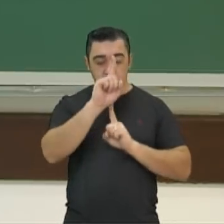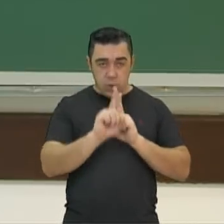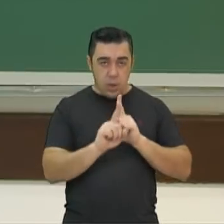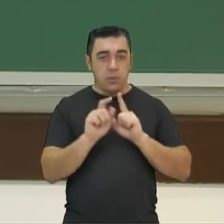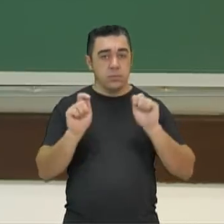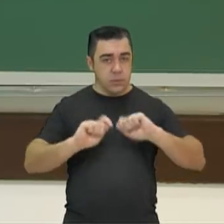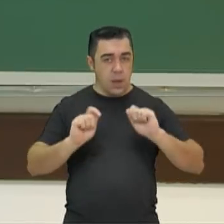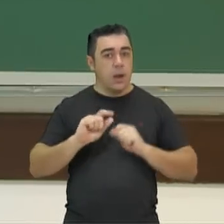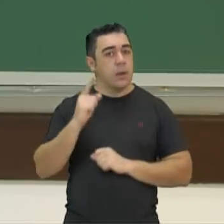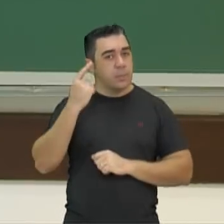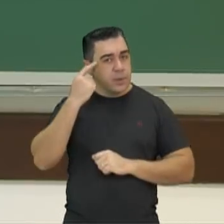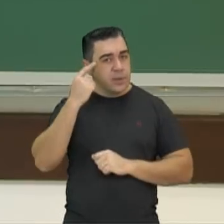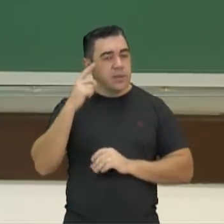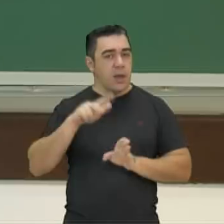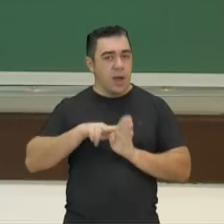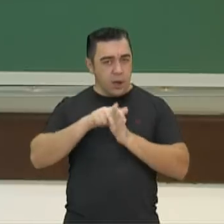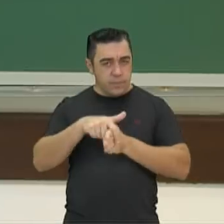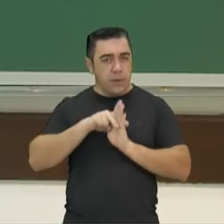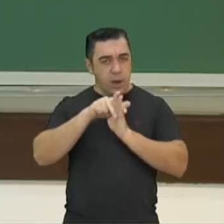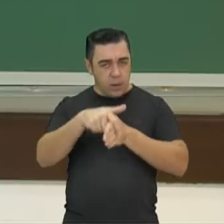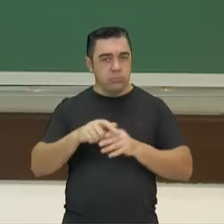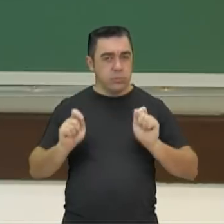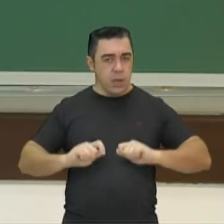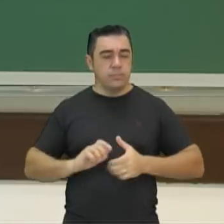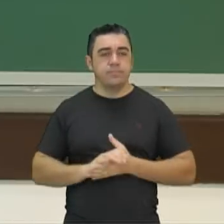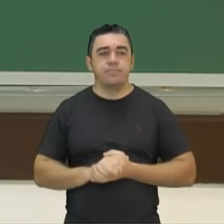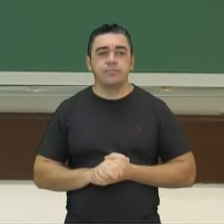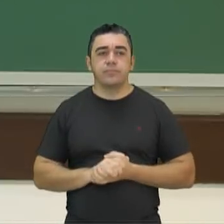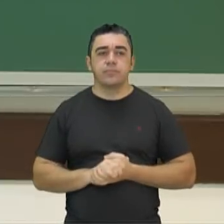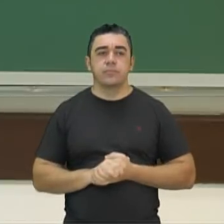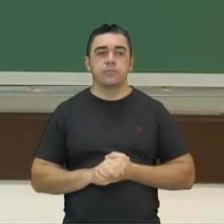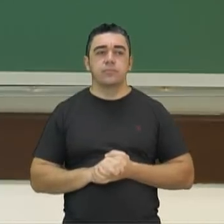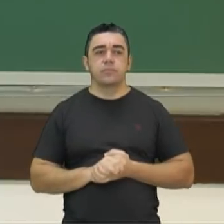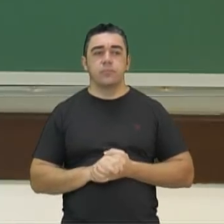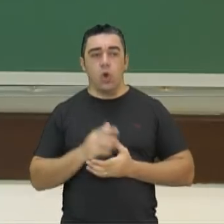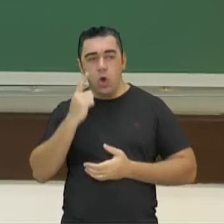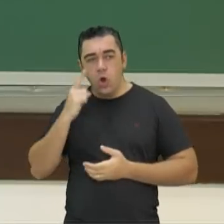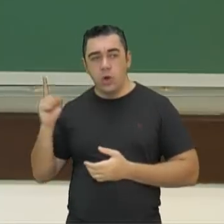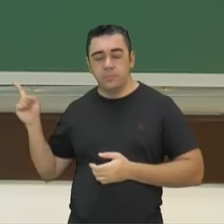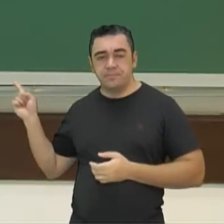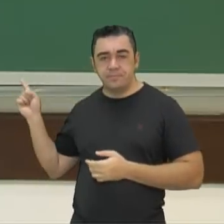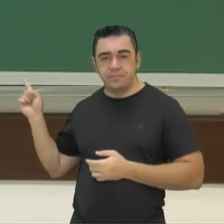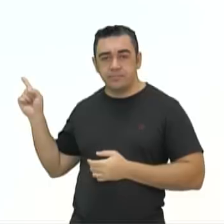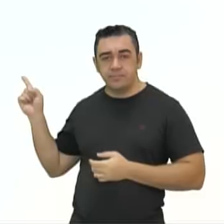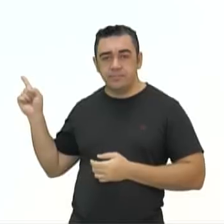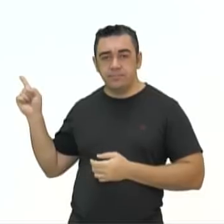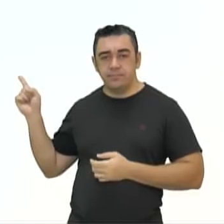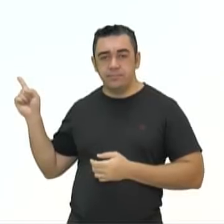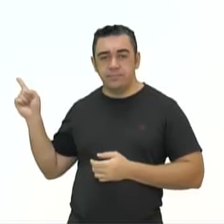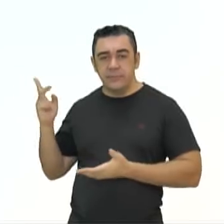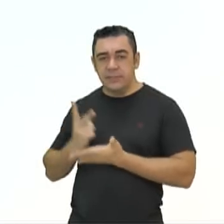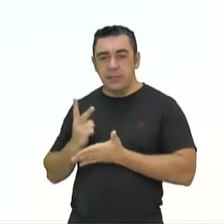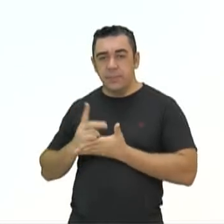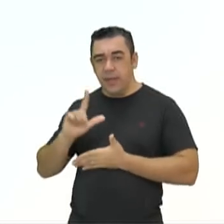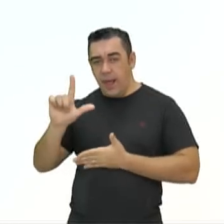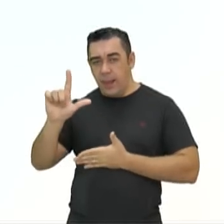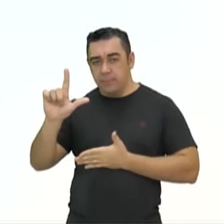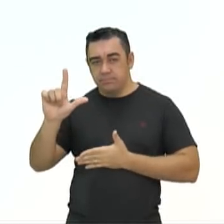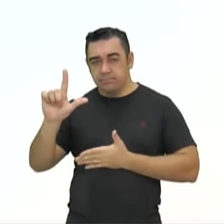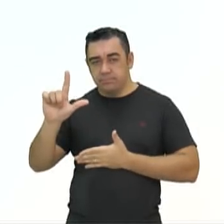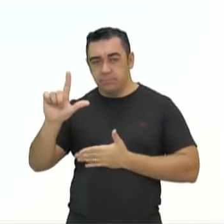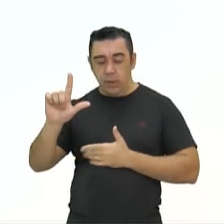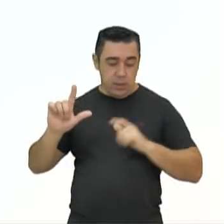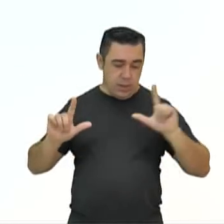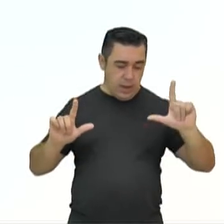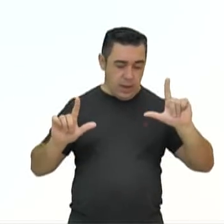na representação do cavalo pulando, ele está pulando por cima das peças. Aqui a representação, ó, sempre em L, ó, sai daqui, vai para